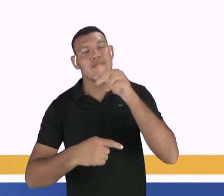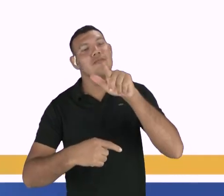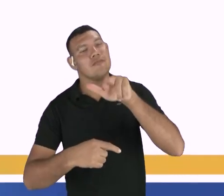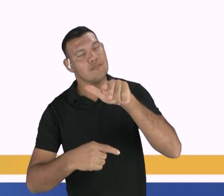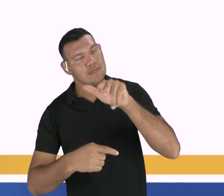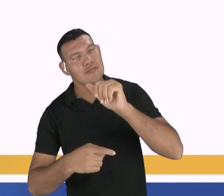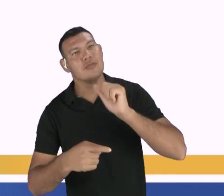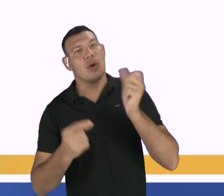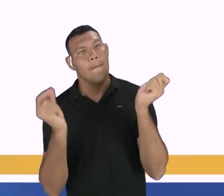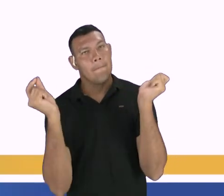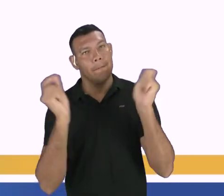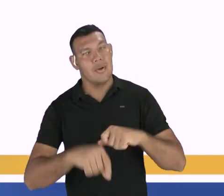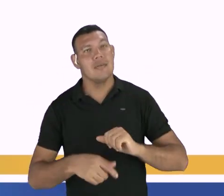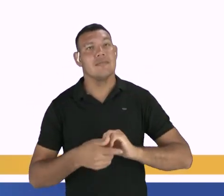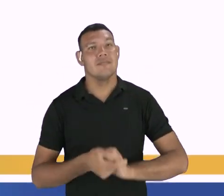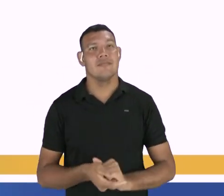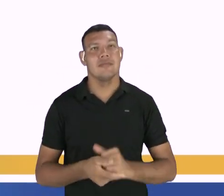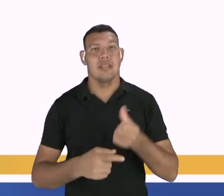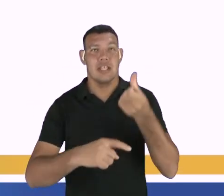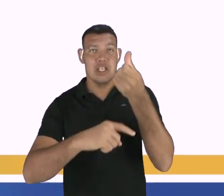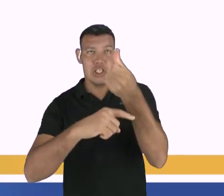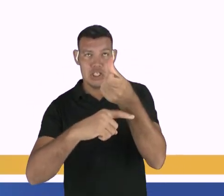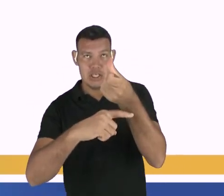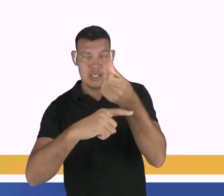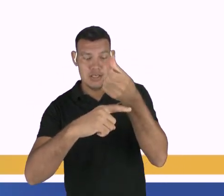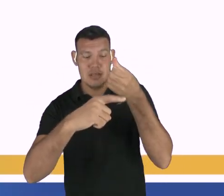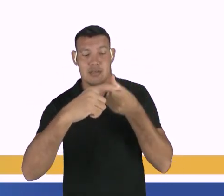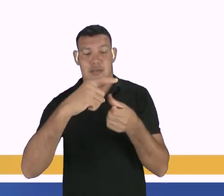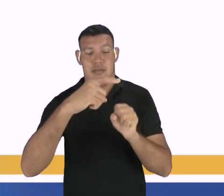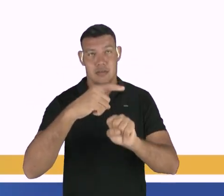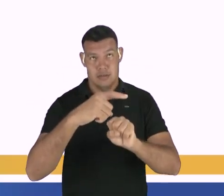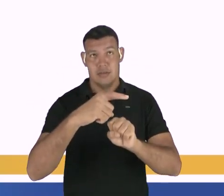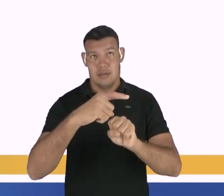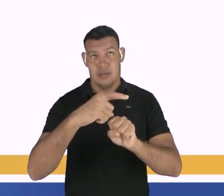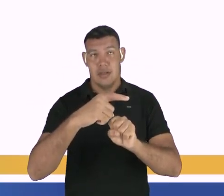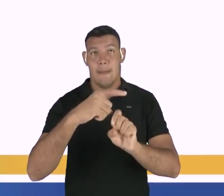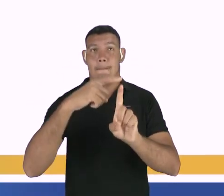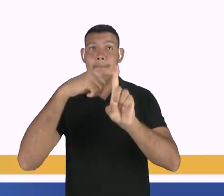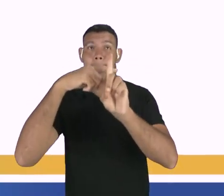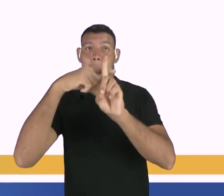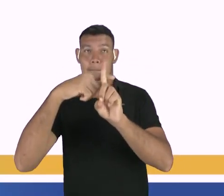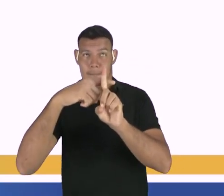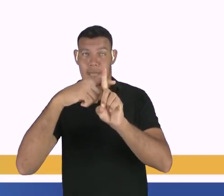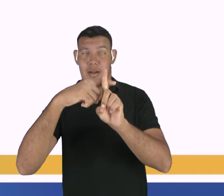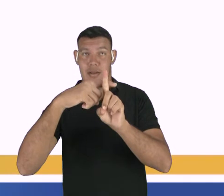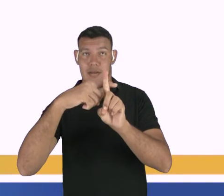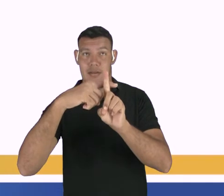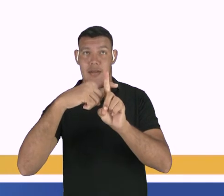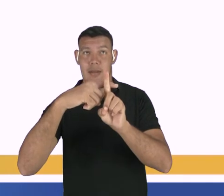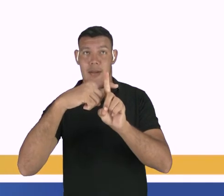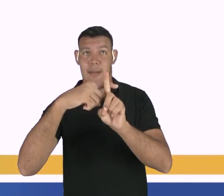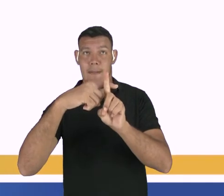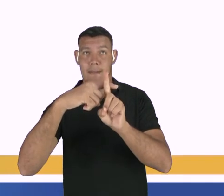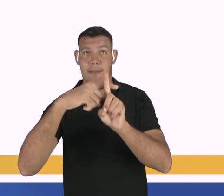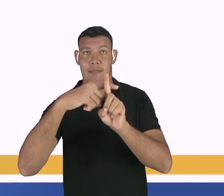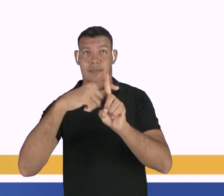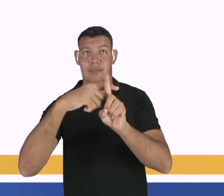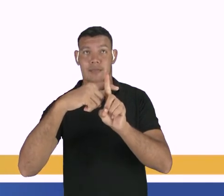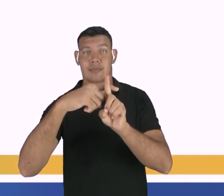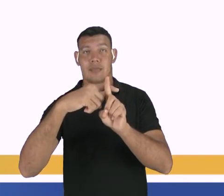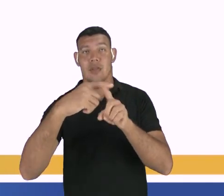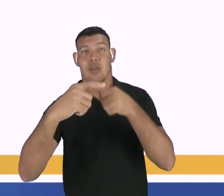fração equivalente. Então, aí eu tenho 6/8, né, que é a parte que Jonas construiu,